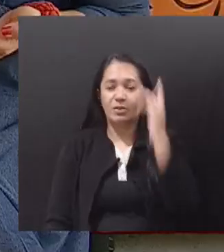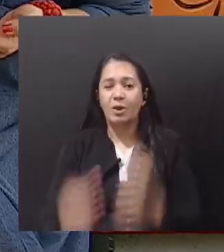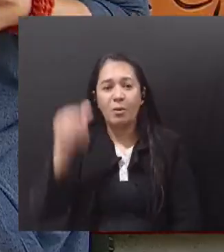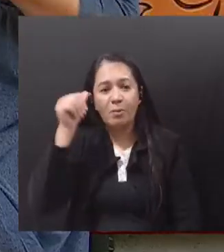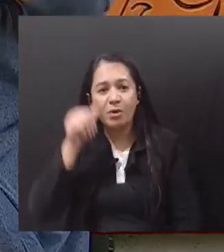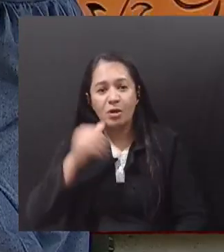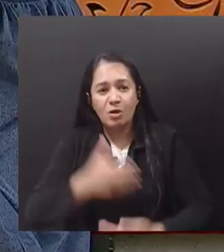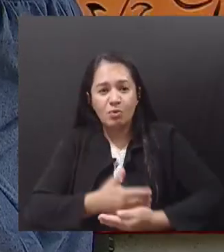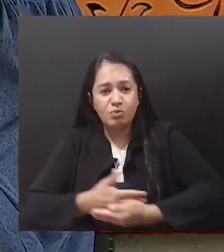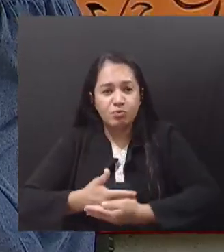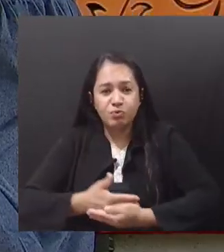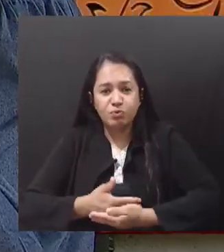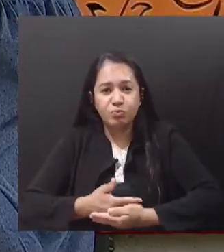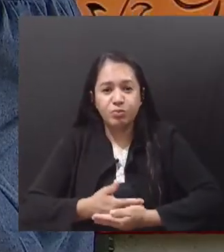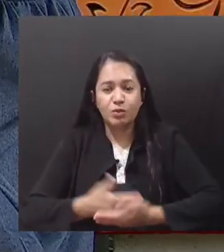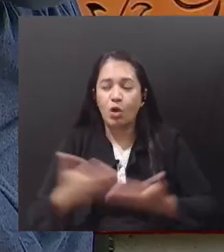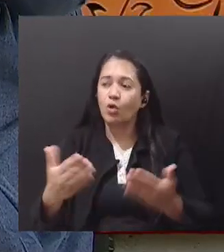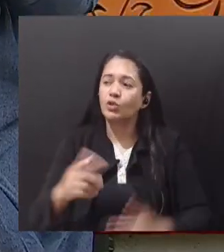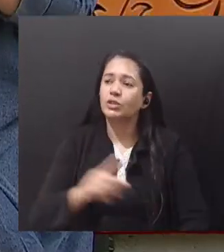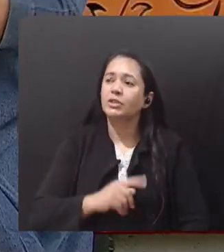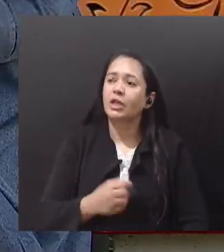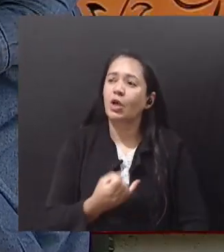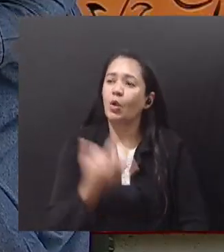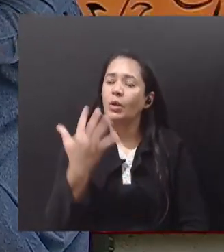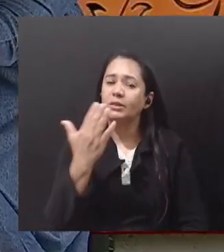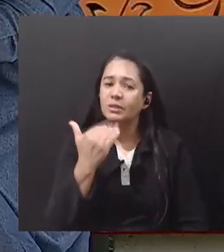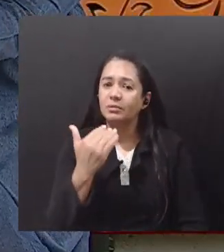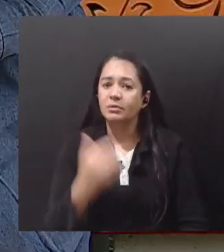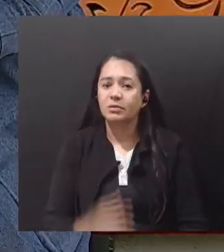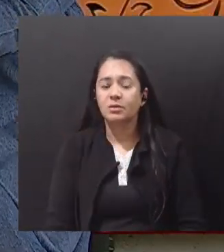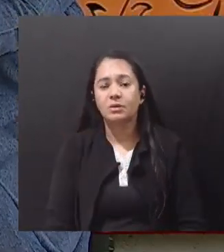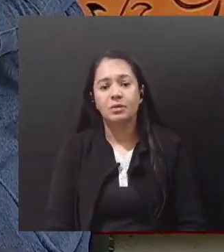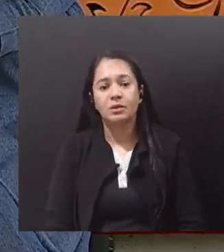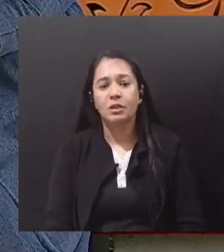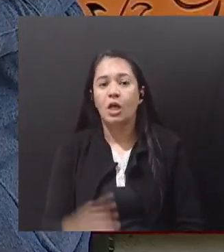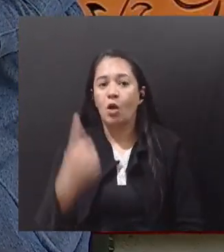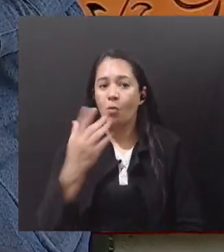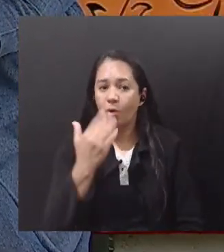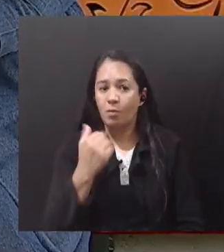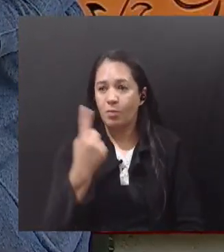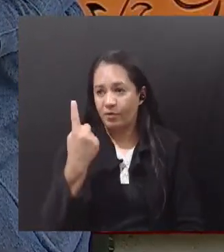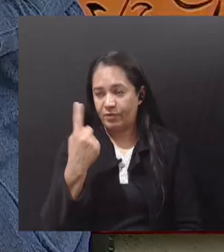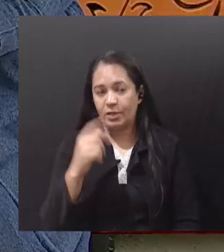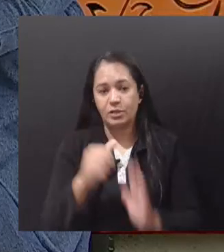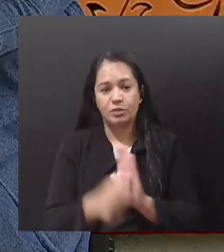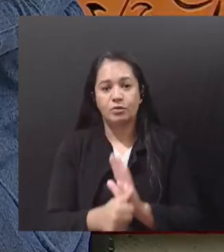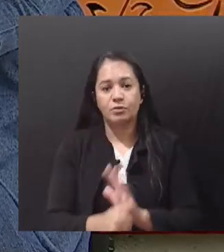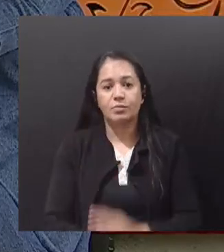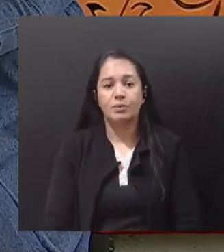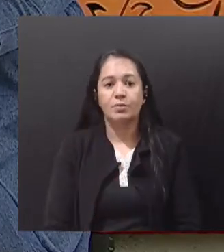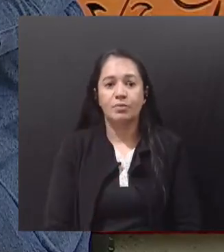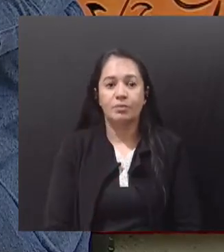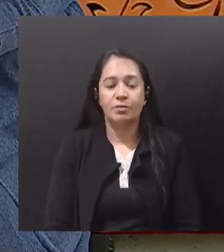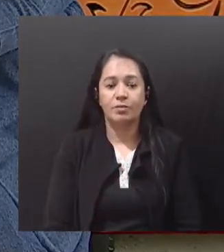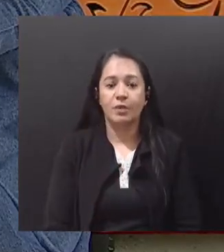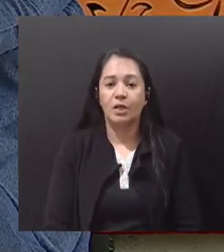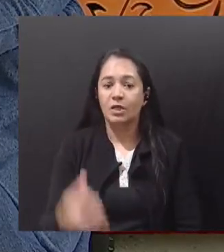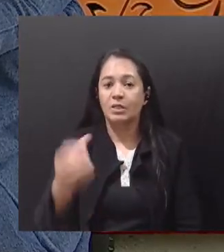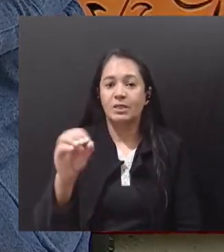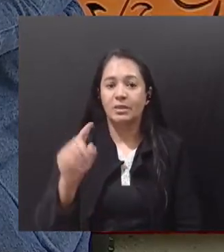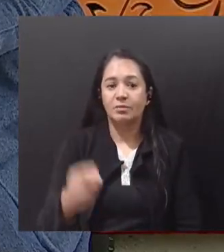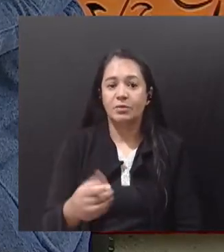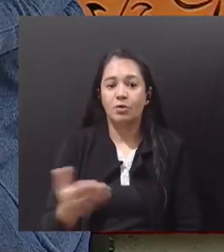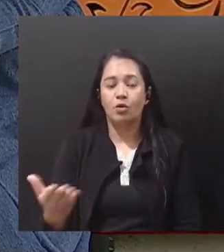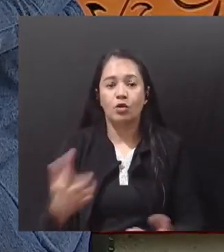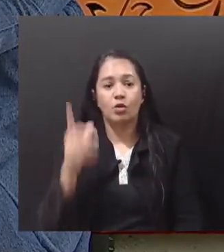né? Hoje eles têm quantas... uma alimentação por dia? Uma alimentação por dia. Dos 60 mil, hoje nós só estamos conseguindo